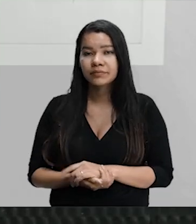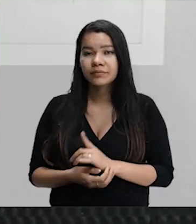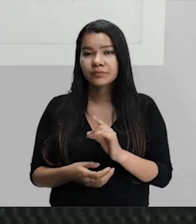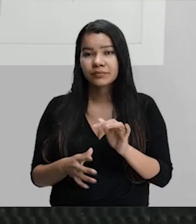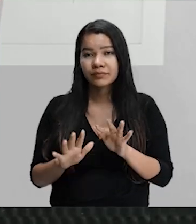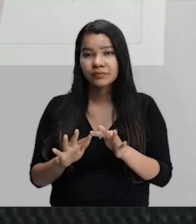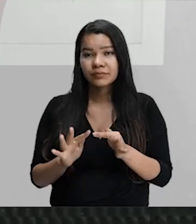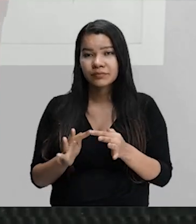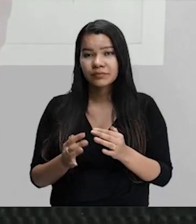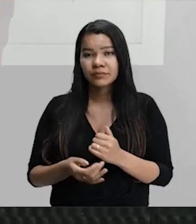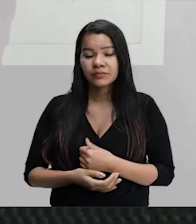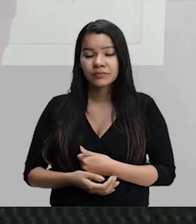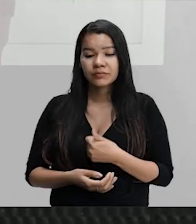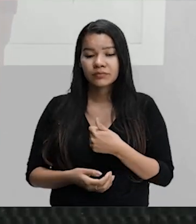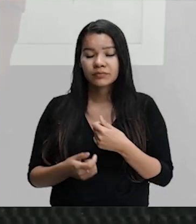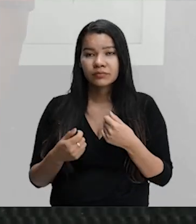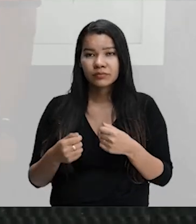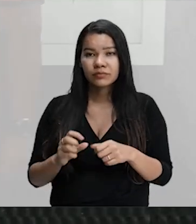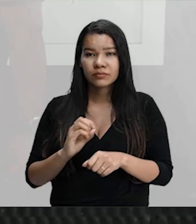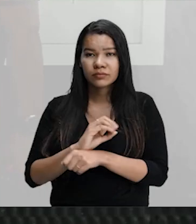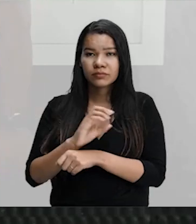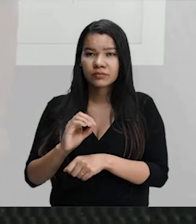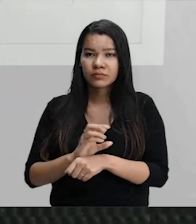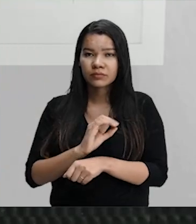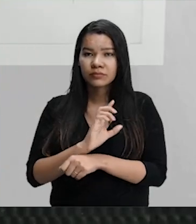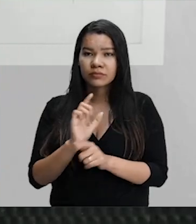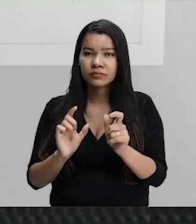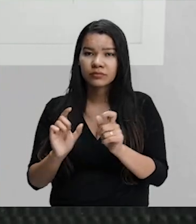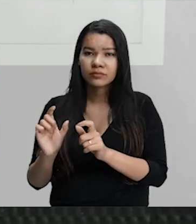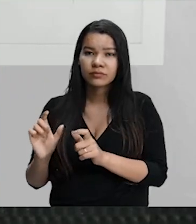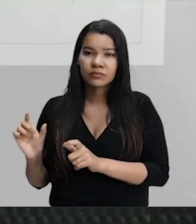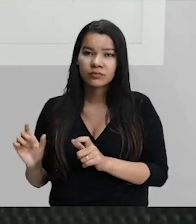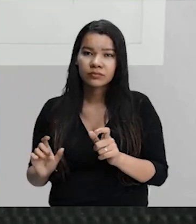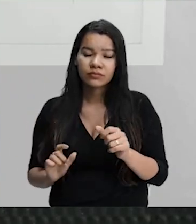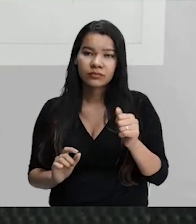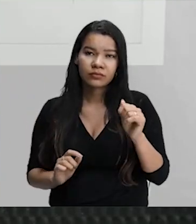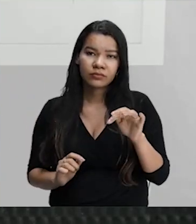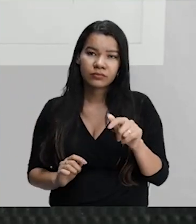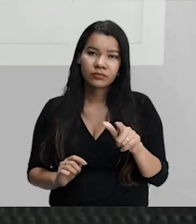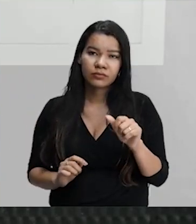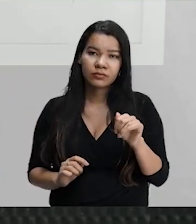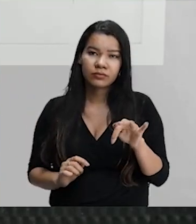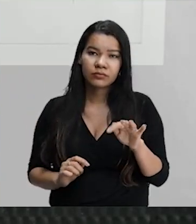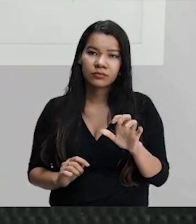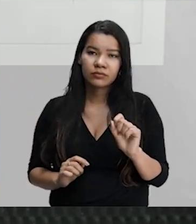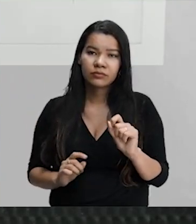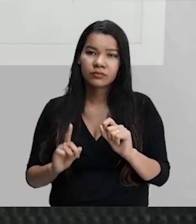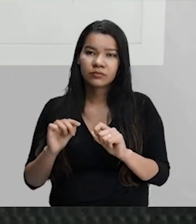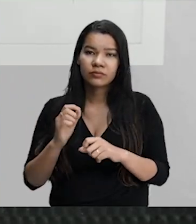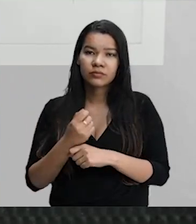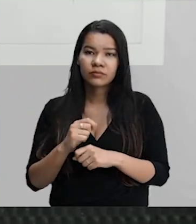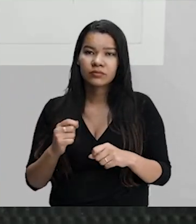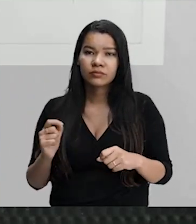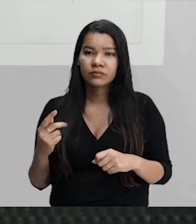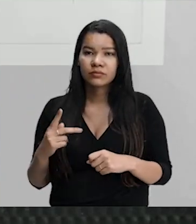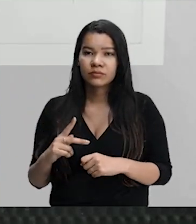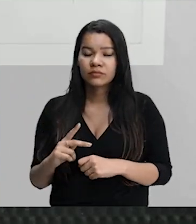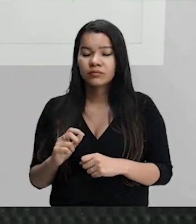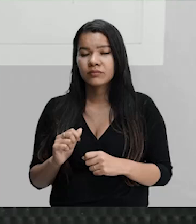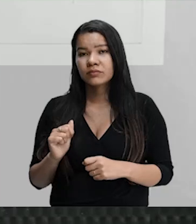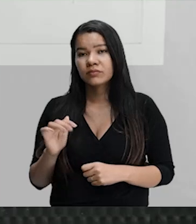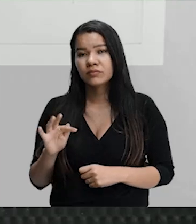simples. Primeiro pode ser com a emissão de uma partícula alfa, que é uma partícula muito grande, né? Essa partícula